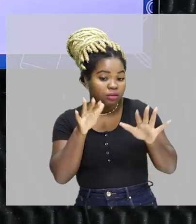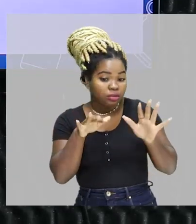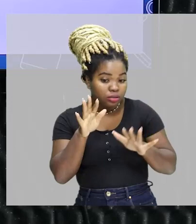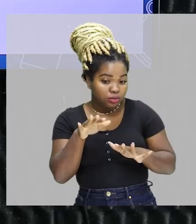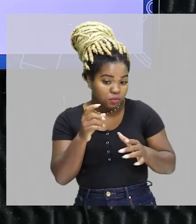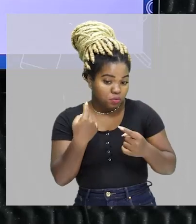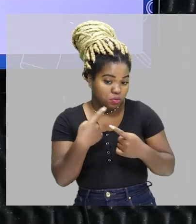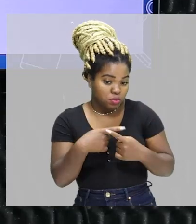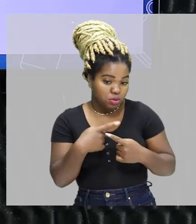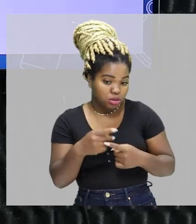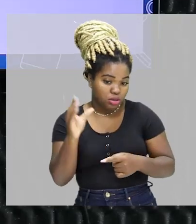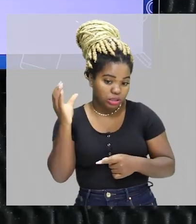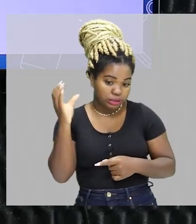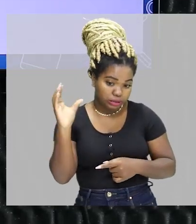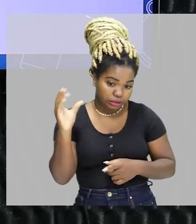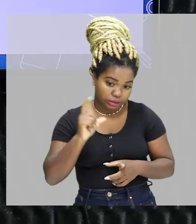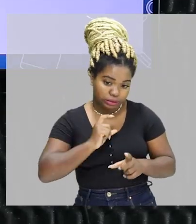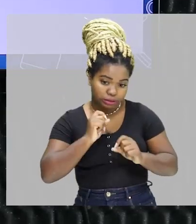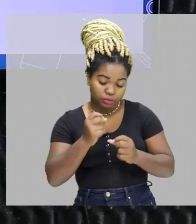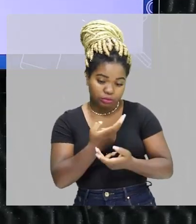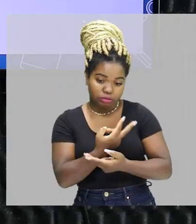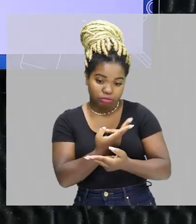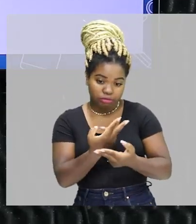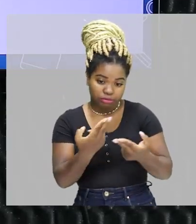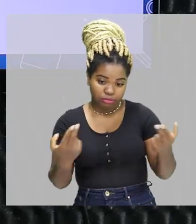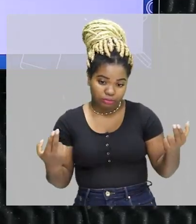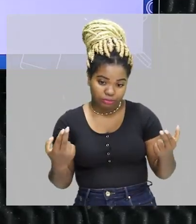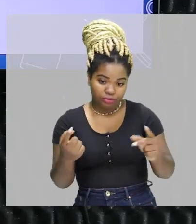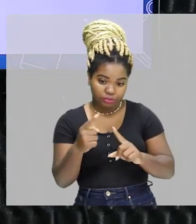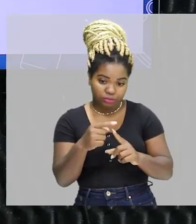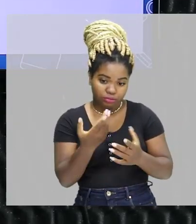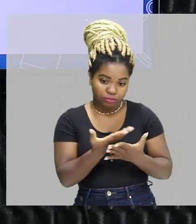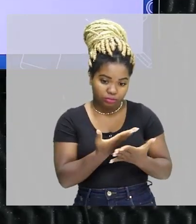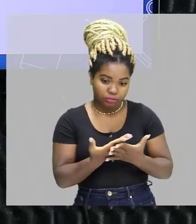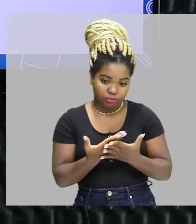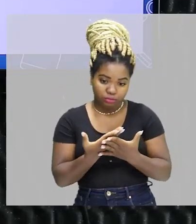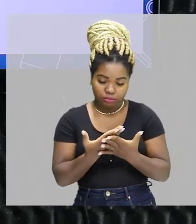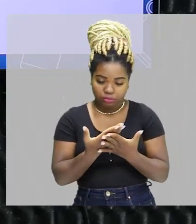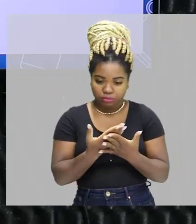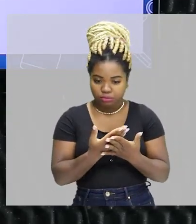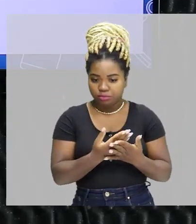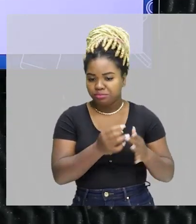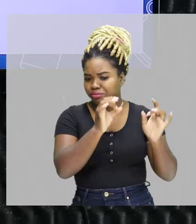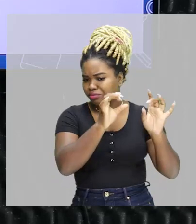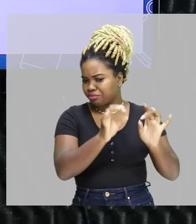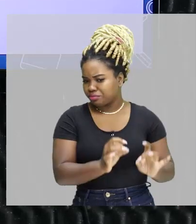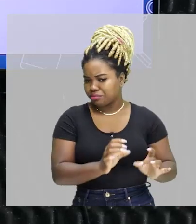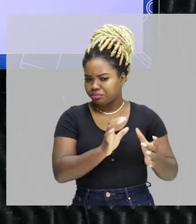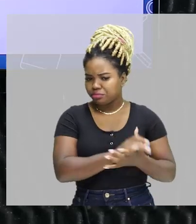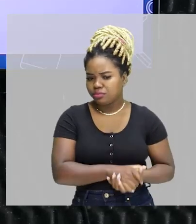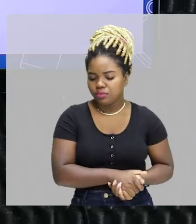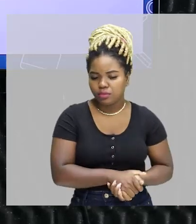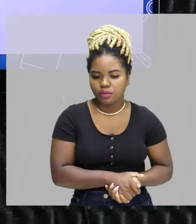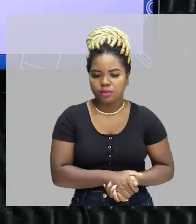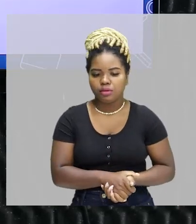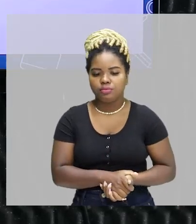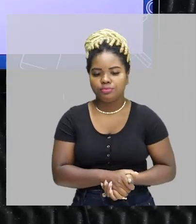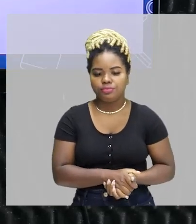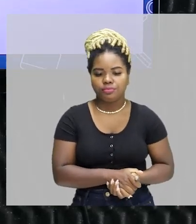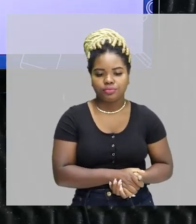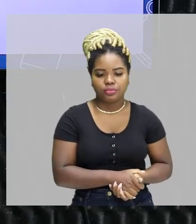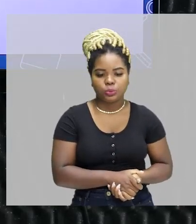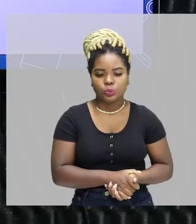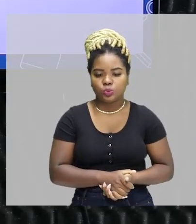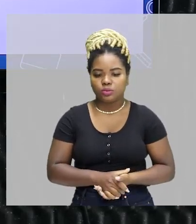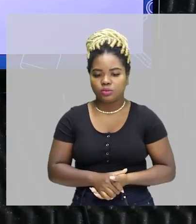ciência ela tem uma variada condição de estudo, tá? É muito complexo esse processo. Mas veja só,